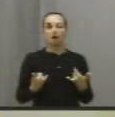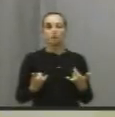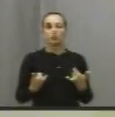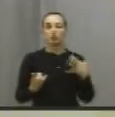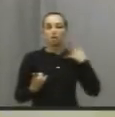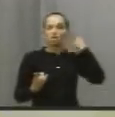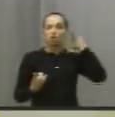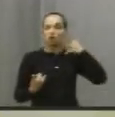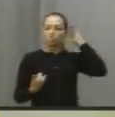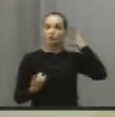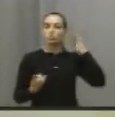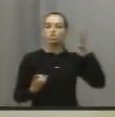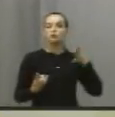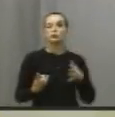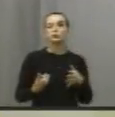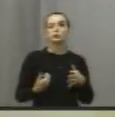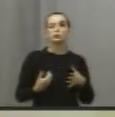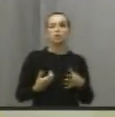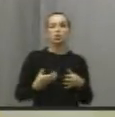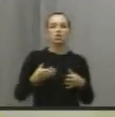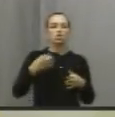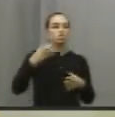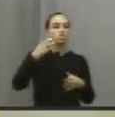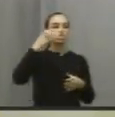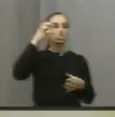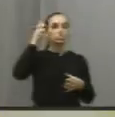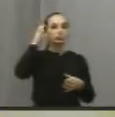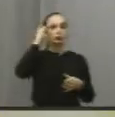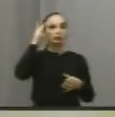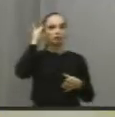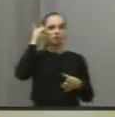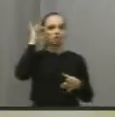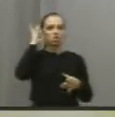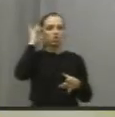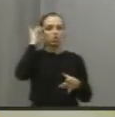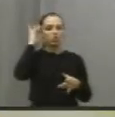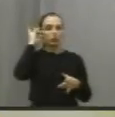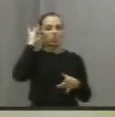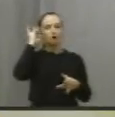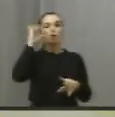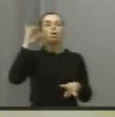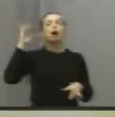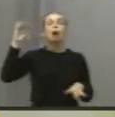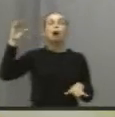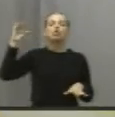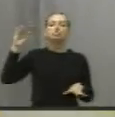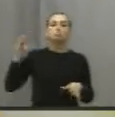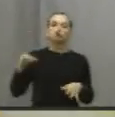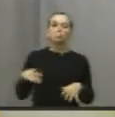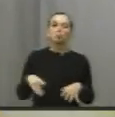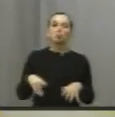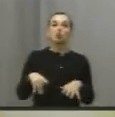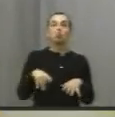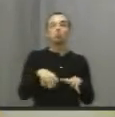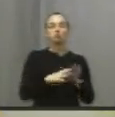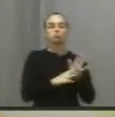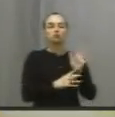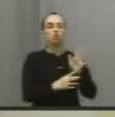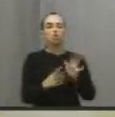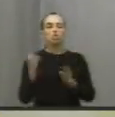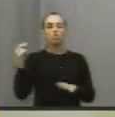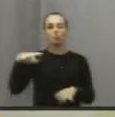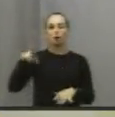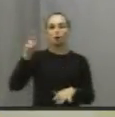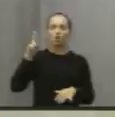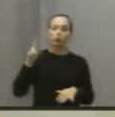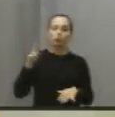pelo pronunciamento da presidente Dilma Rousseff hoje na abertura da Assembleia Geral da ONU, que pautou, colocou na